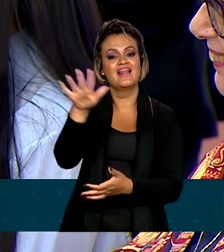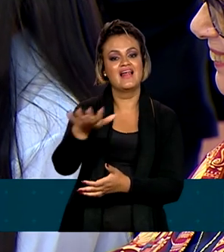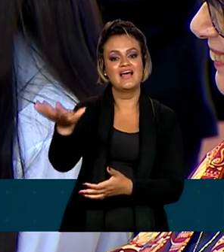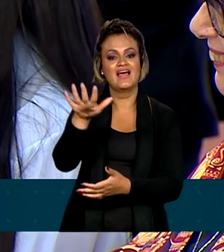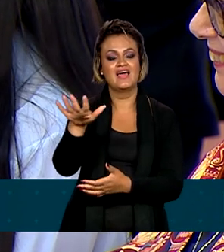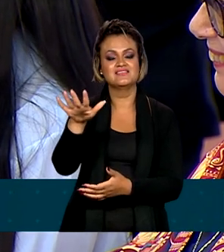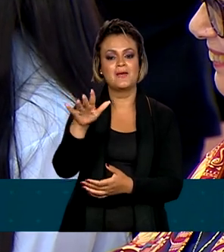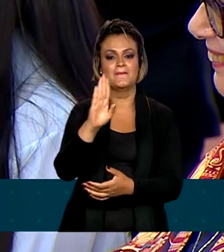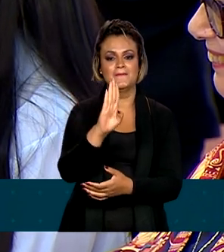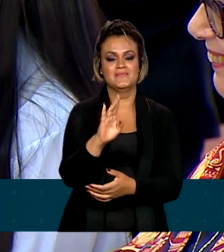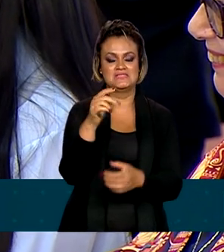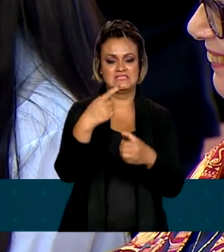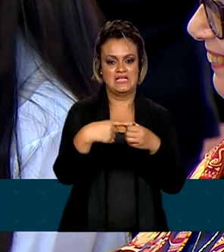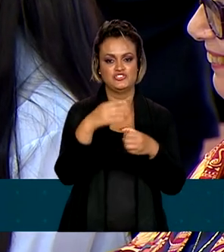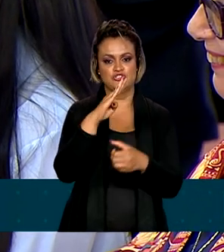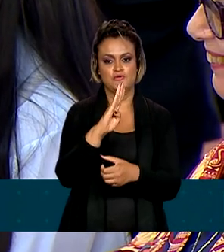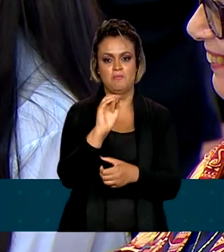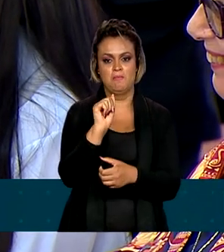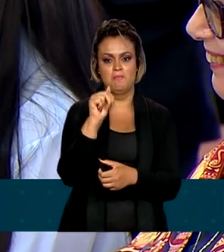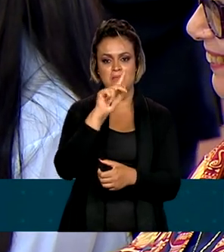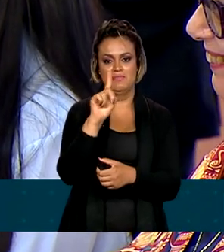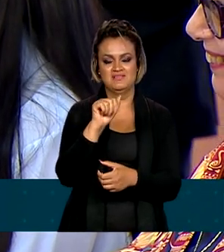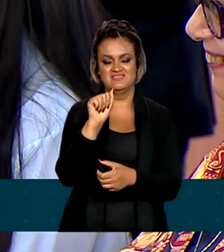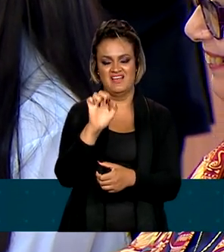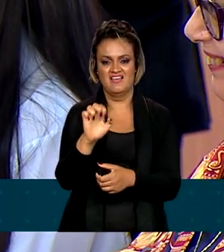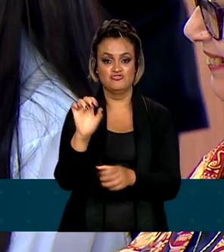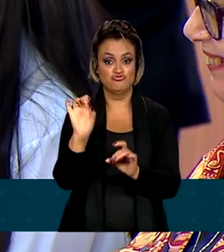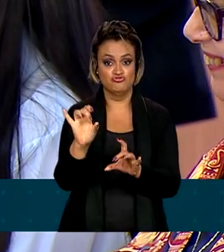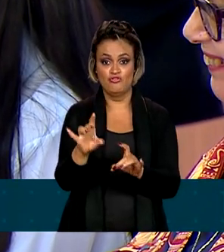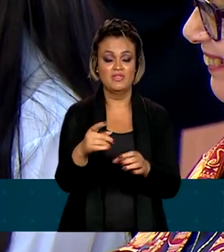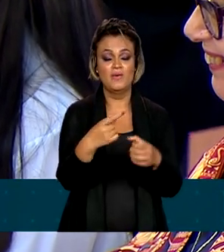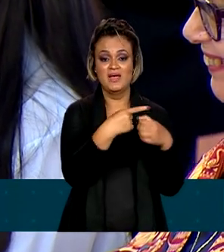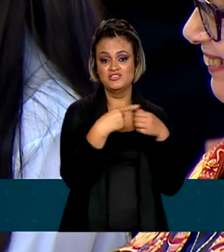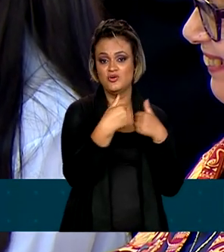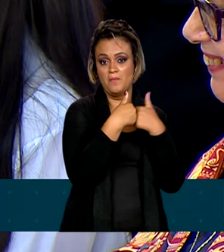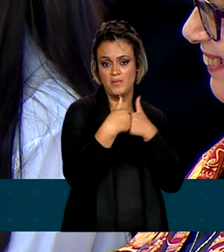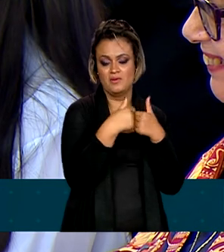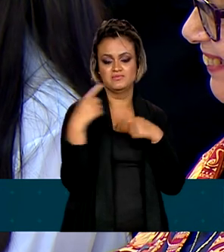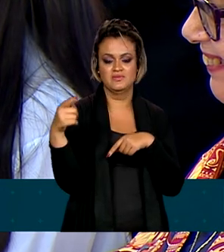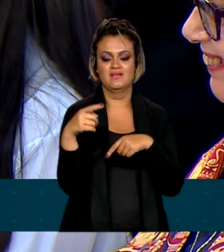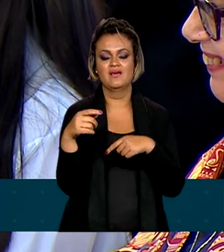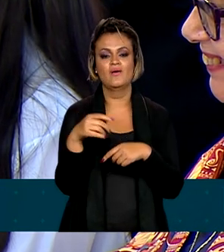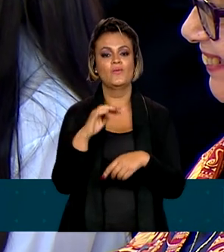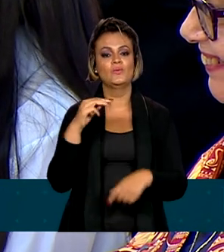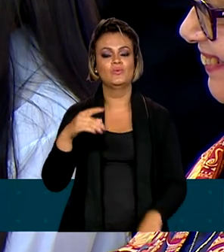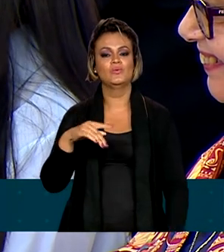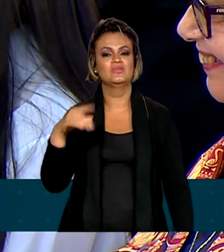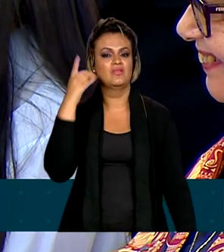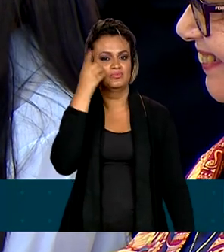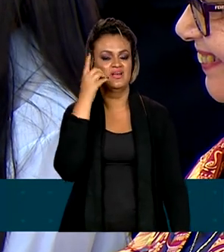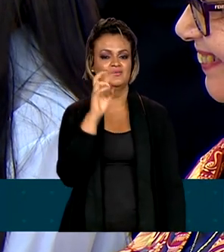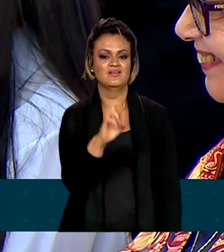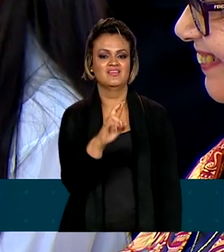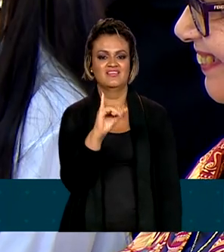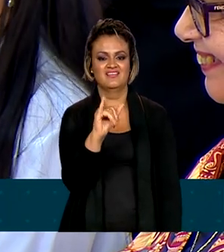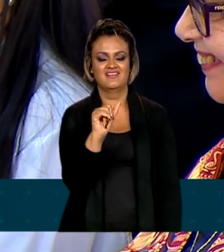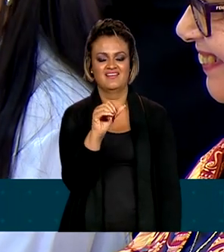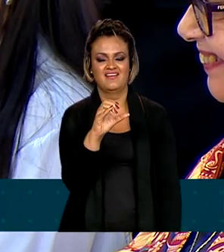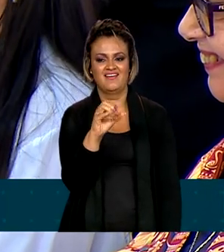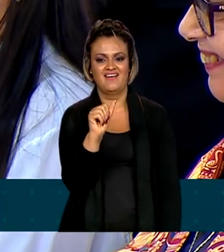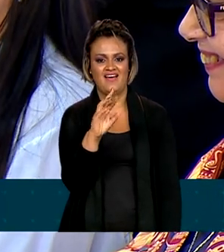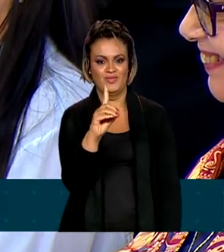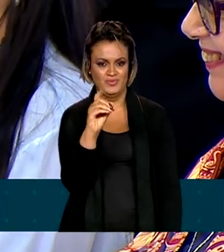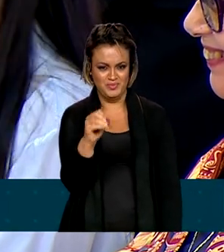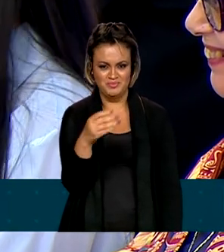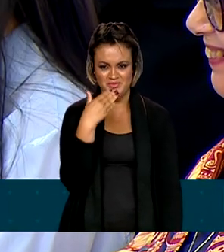só Banzaê, mas é para atender as 5 regiões. Inclusive, o deputado Ricardo Maia teve com o senhor, Camilo, falando sobre